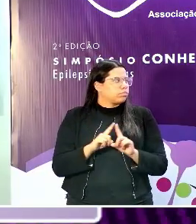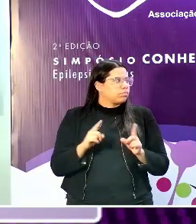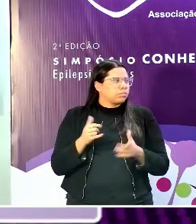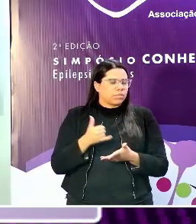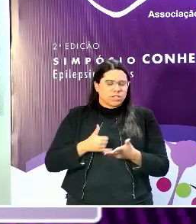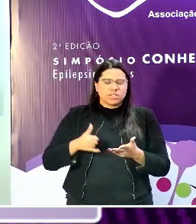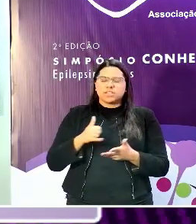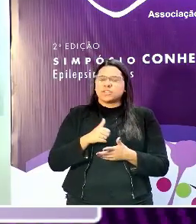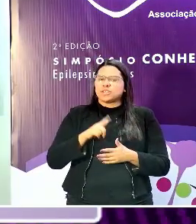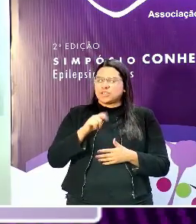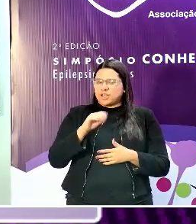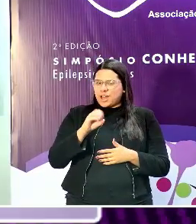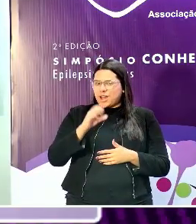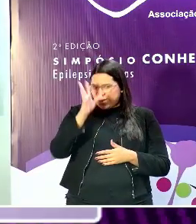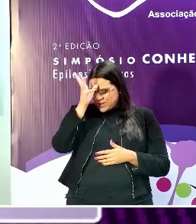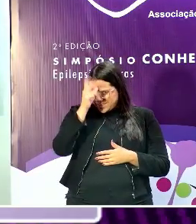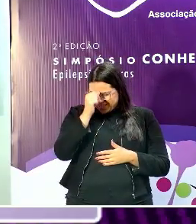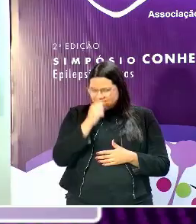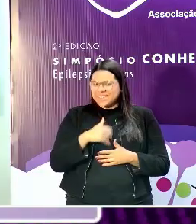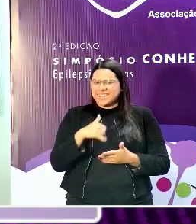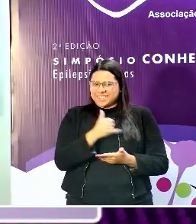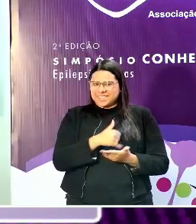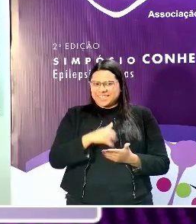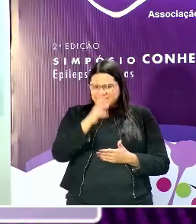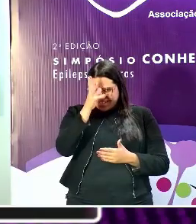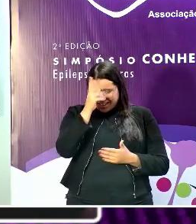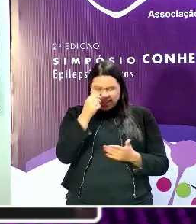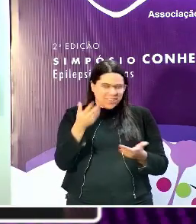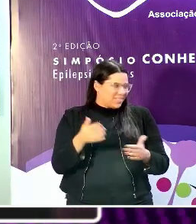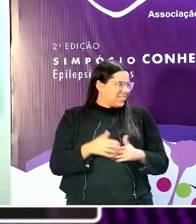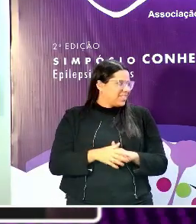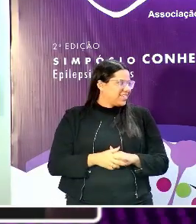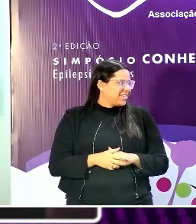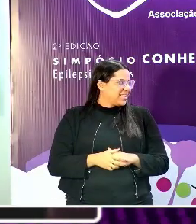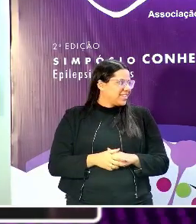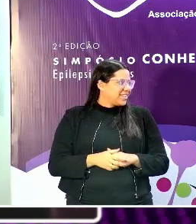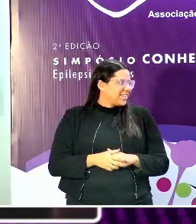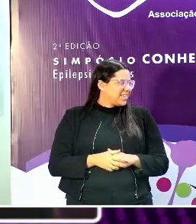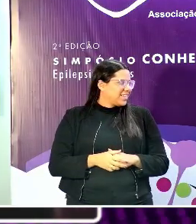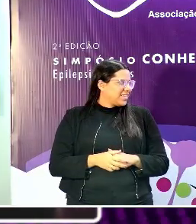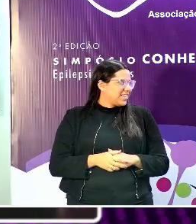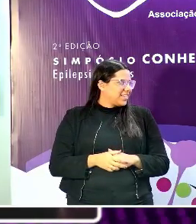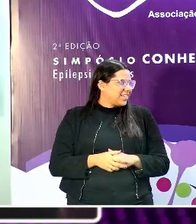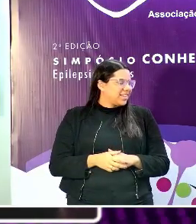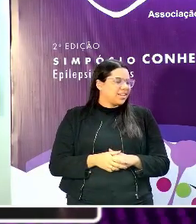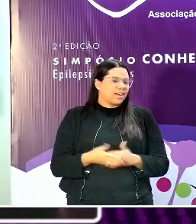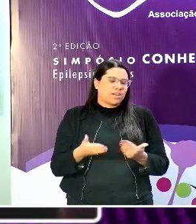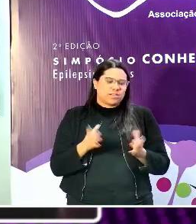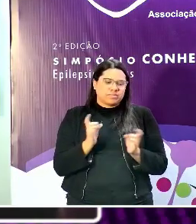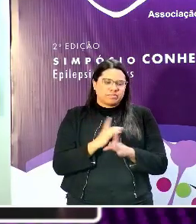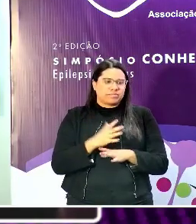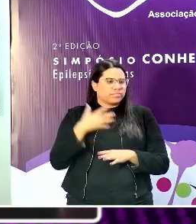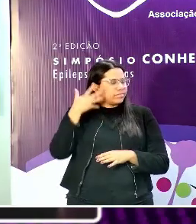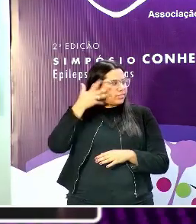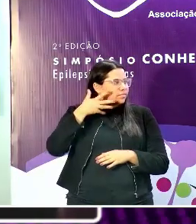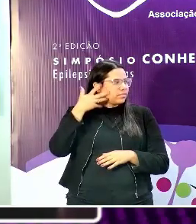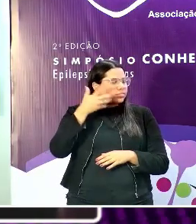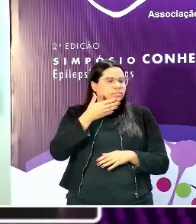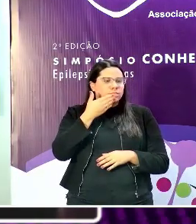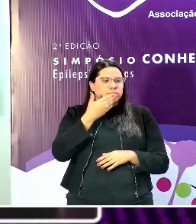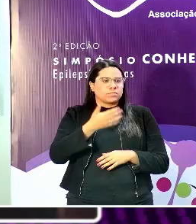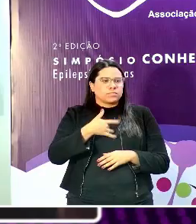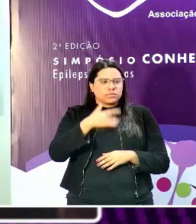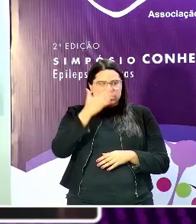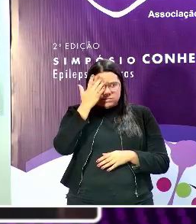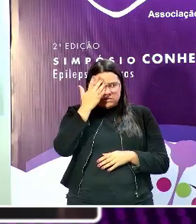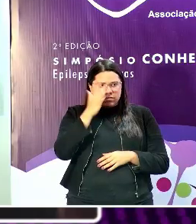galo. Propaganda. Muito obrigado pela resposta. A gente vai ter que encerrar o bloco. Eu vou pedir, não sei se perceberam,